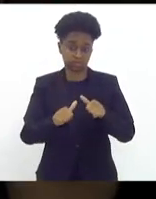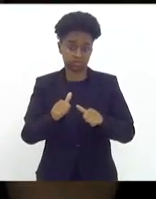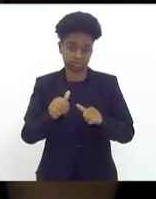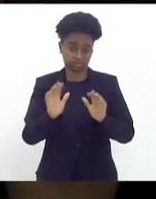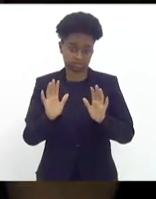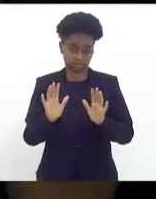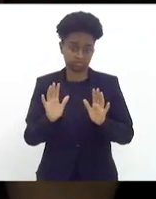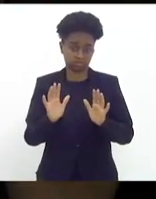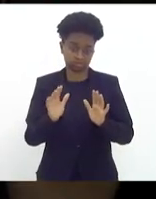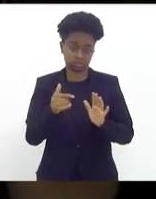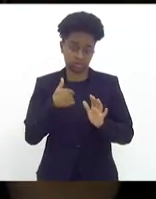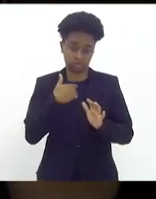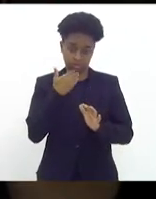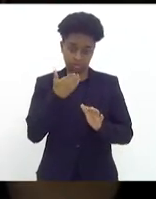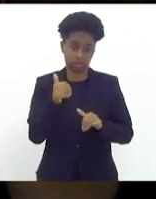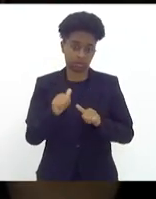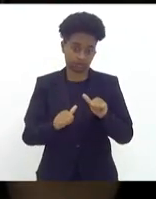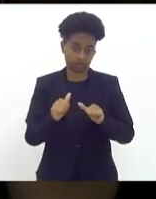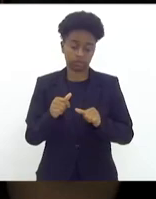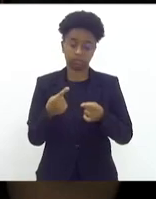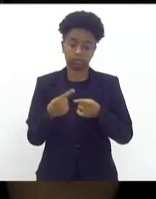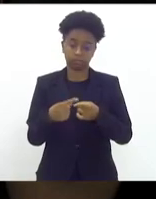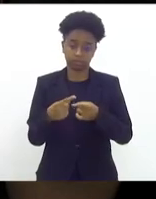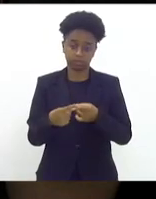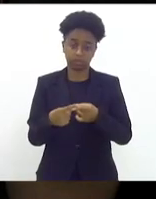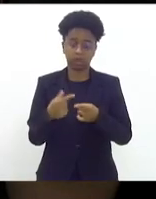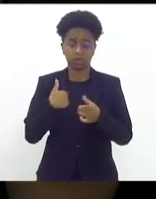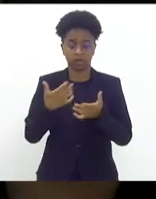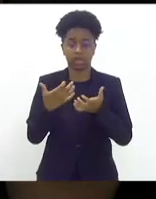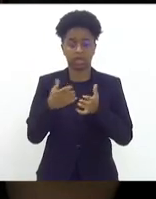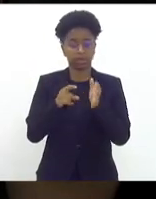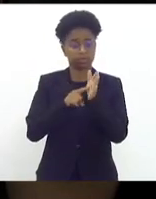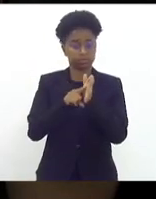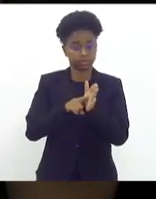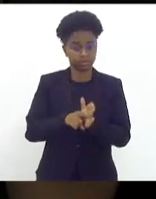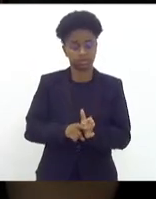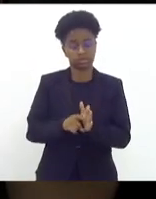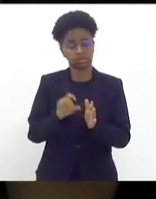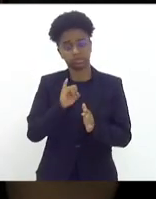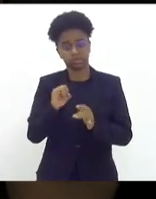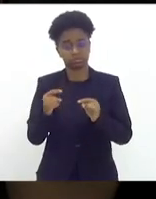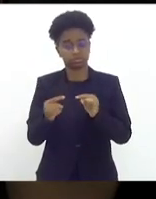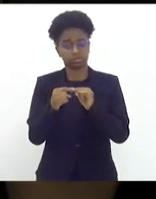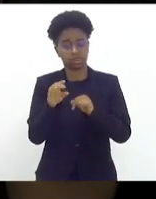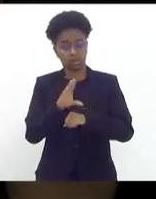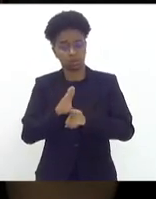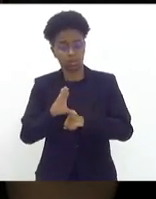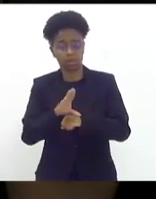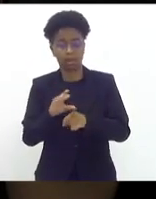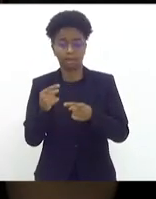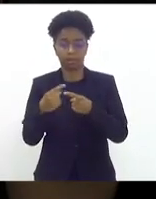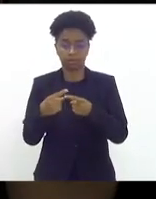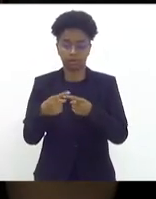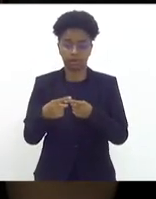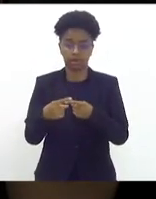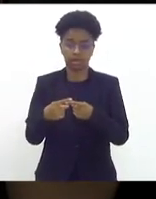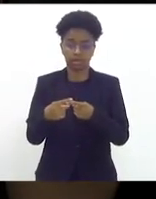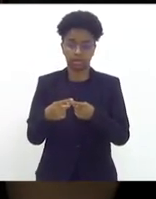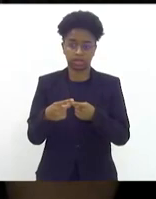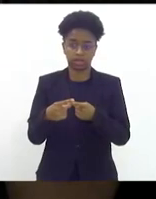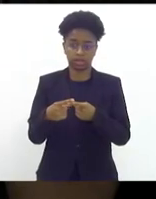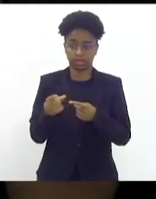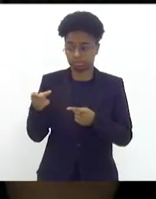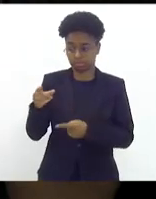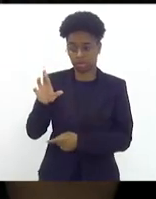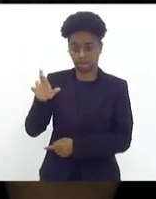Perfeito. Pedindo vista exatamente para examinar o aspecto da constitucionalidade, porque tem razão o deputado